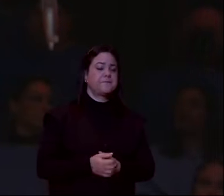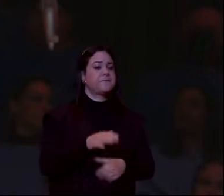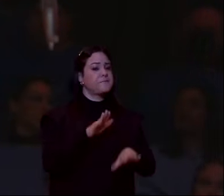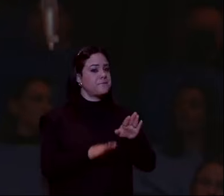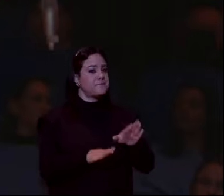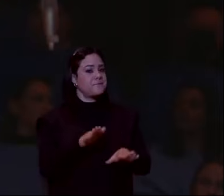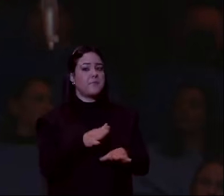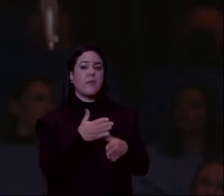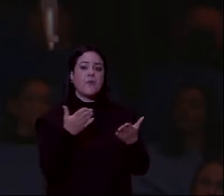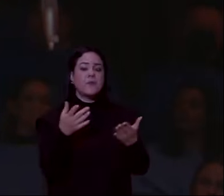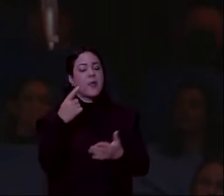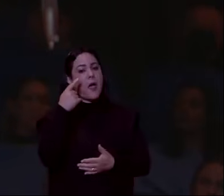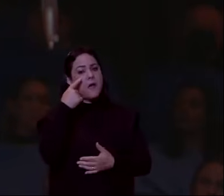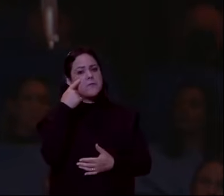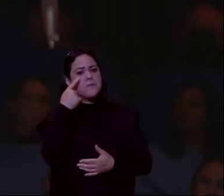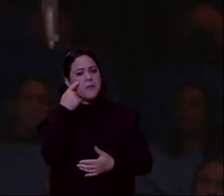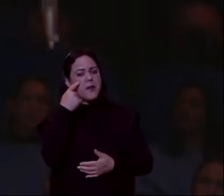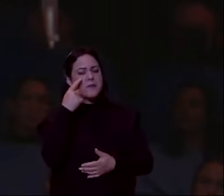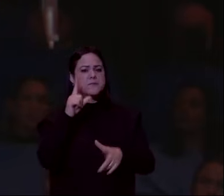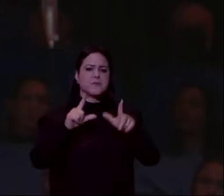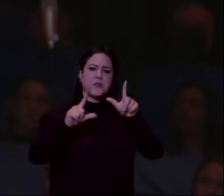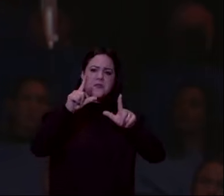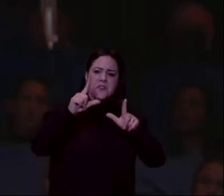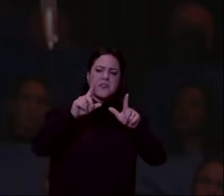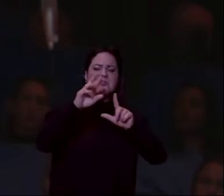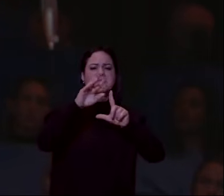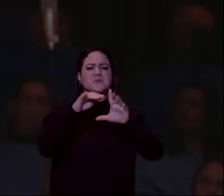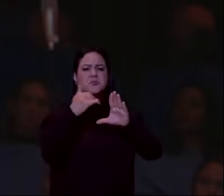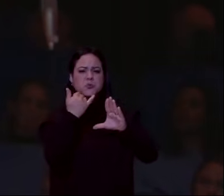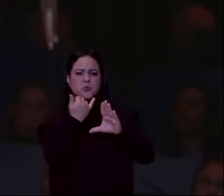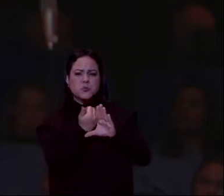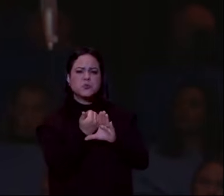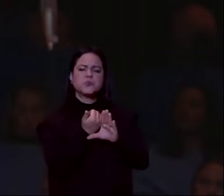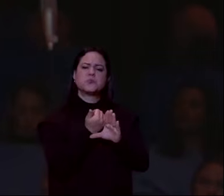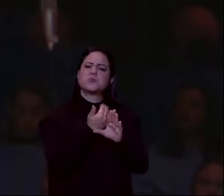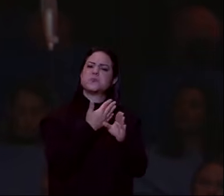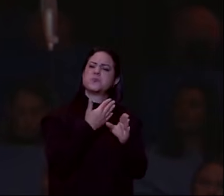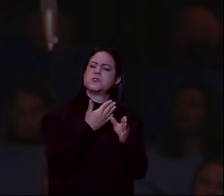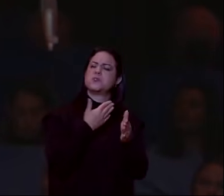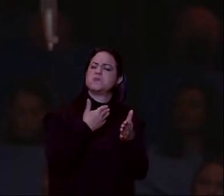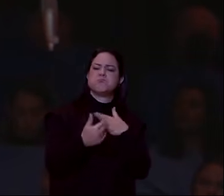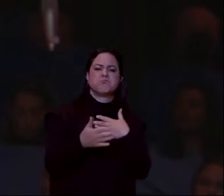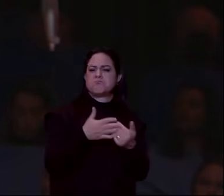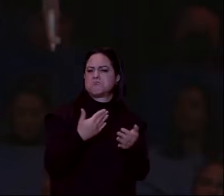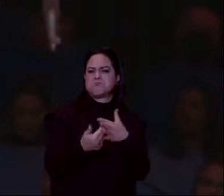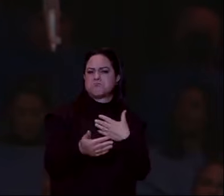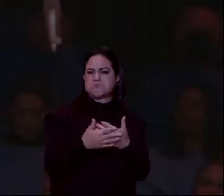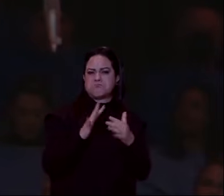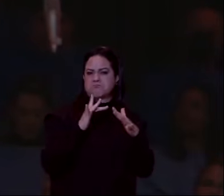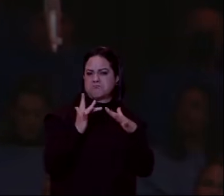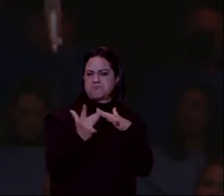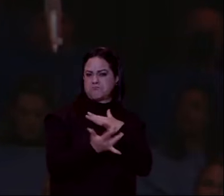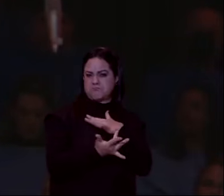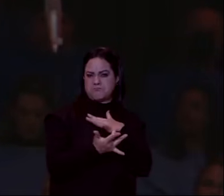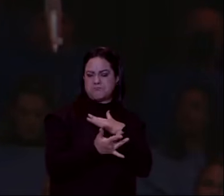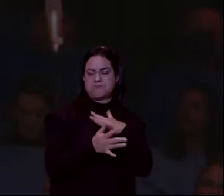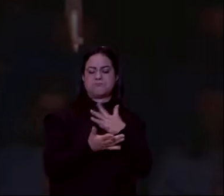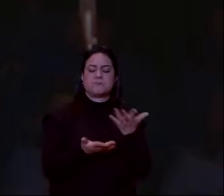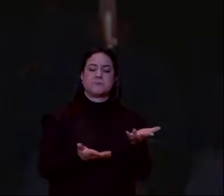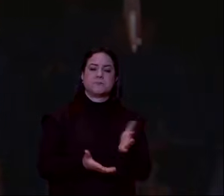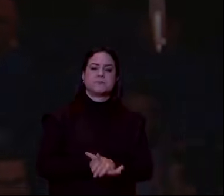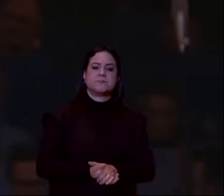Talvez você que esteja me assistindo aí pelo YouTube, pelo podcast, pela